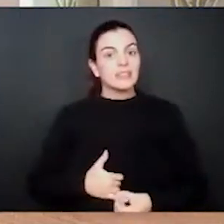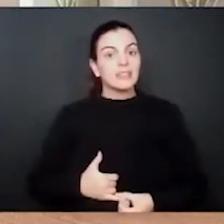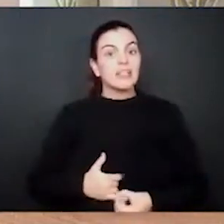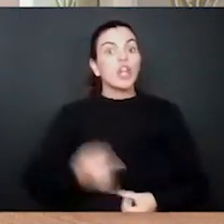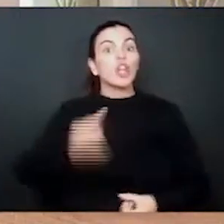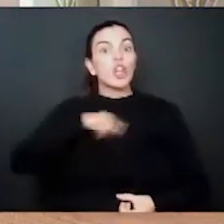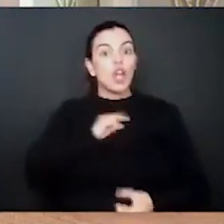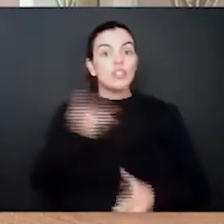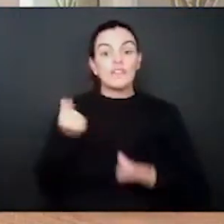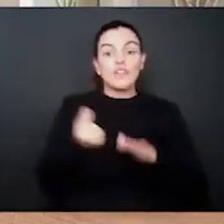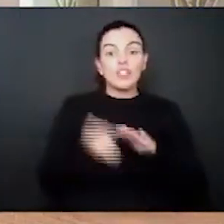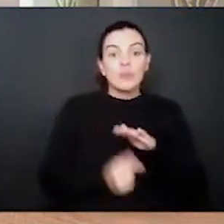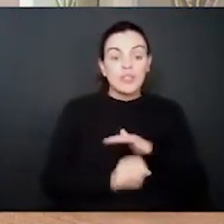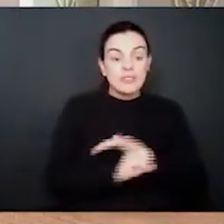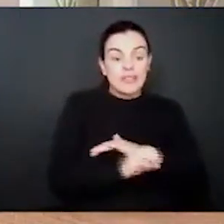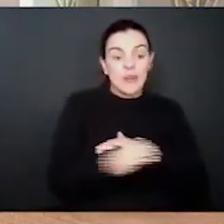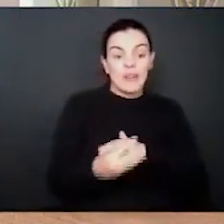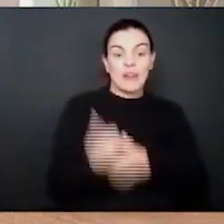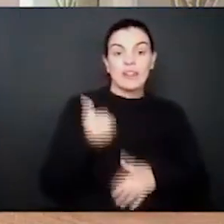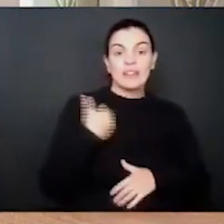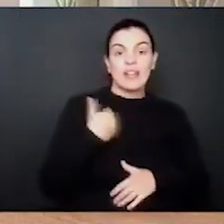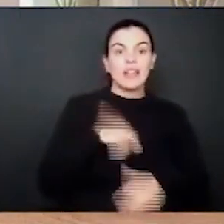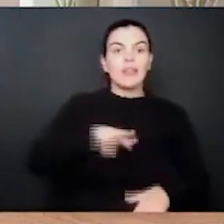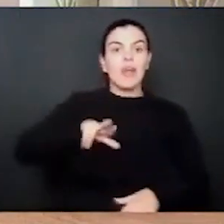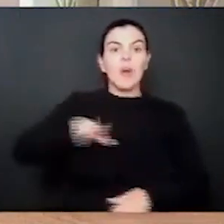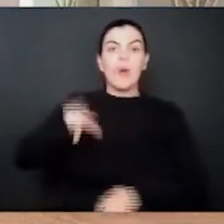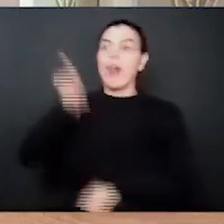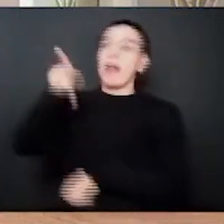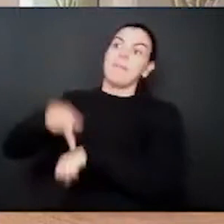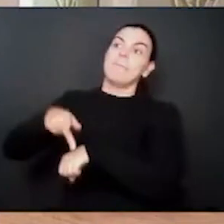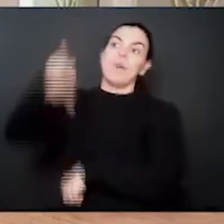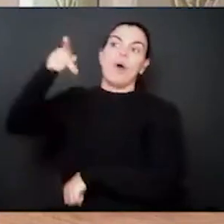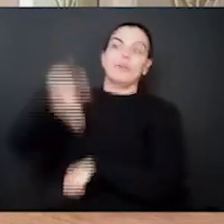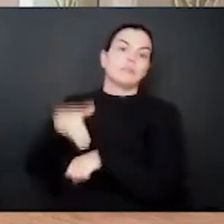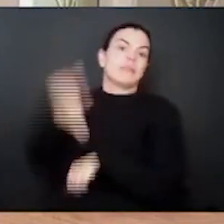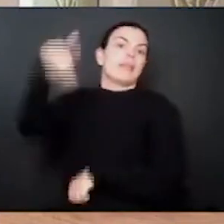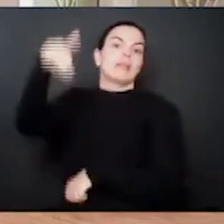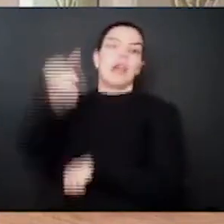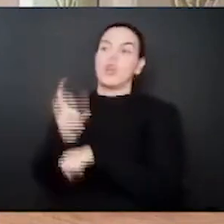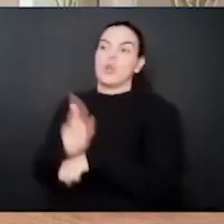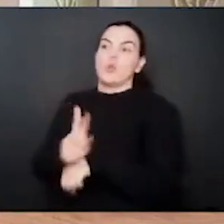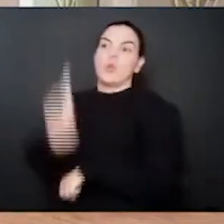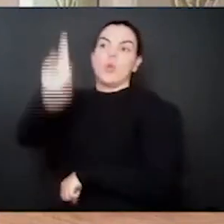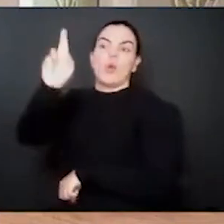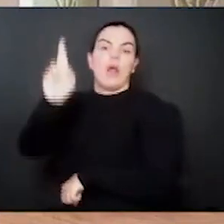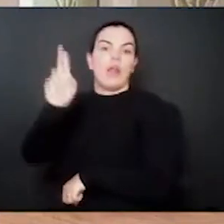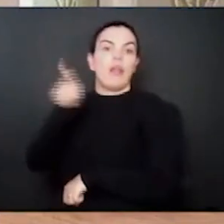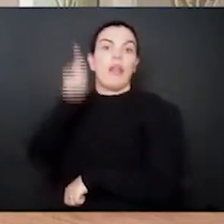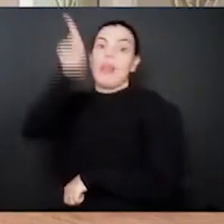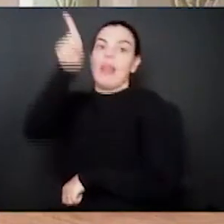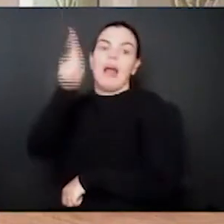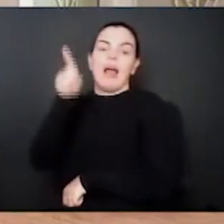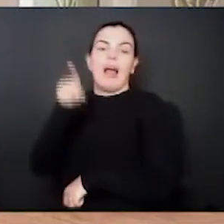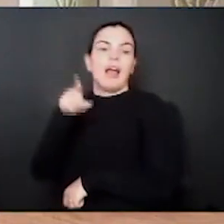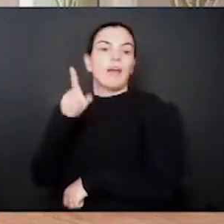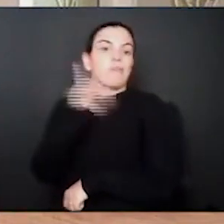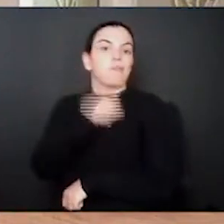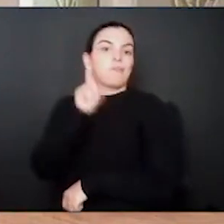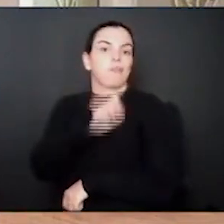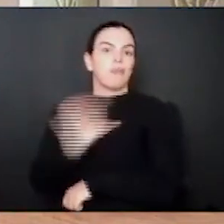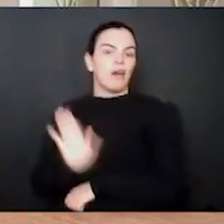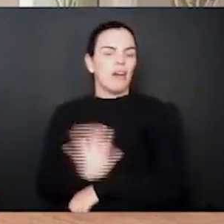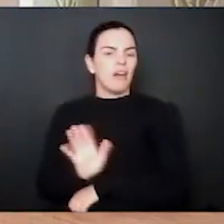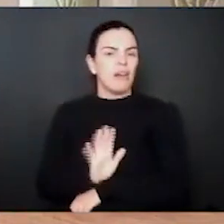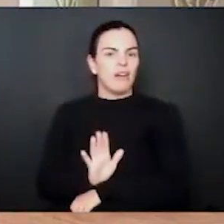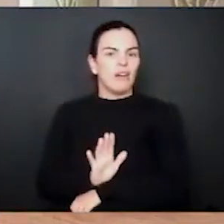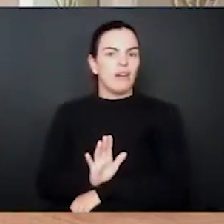numa pós-graduação, ou num mestrado, ou num doutorado em Nova York. A gente está